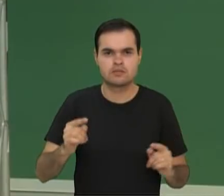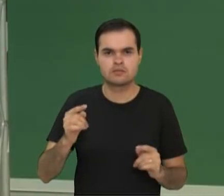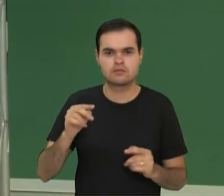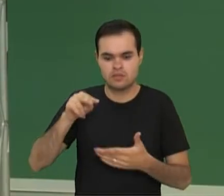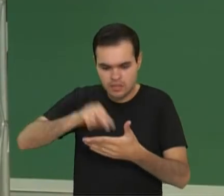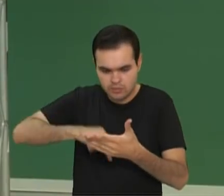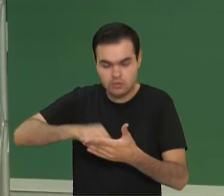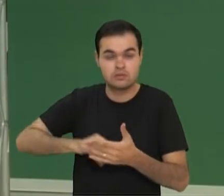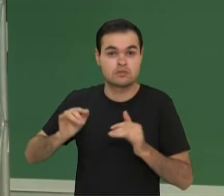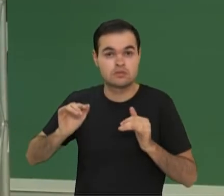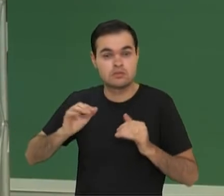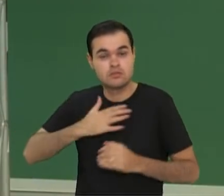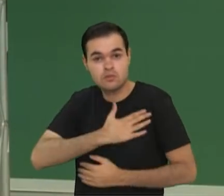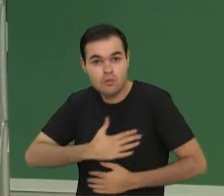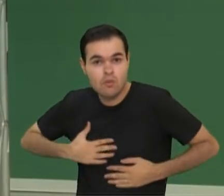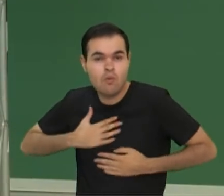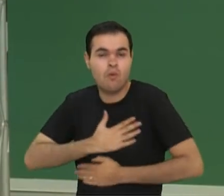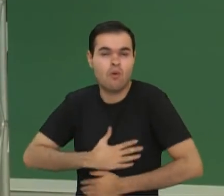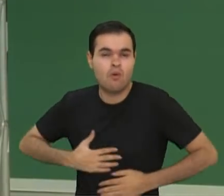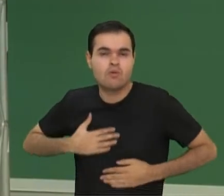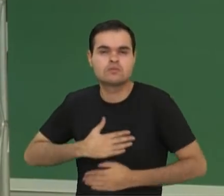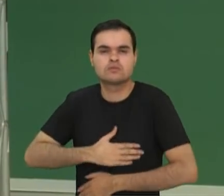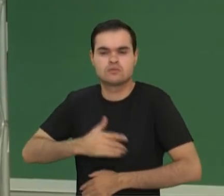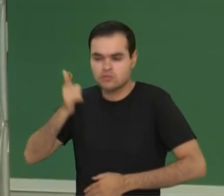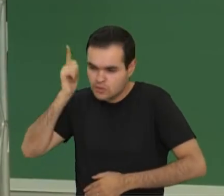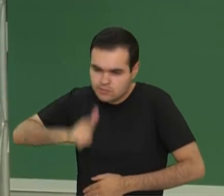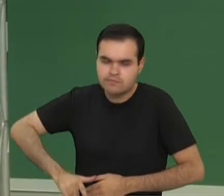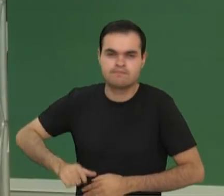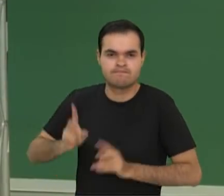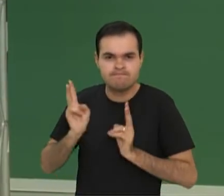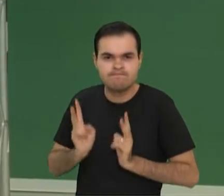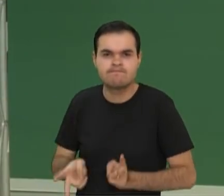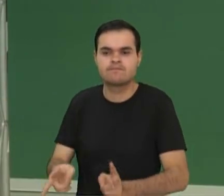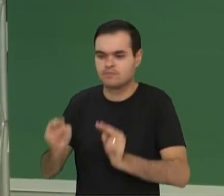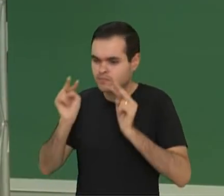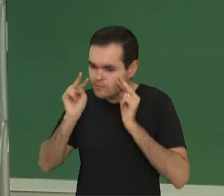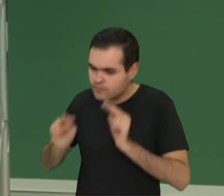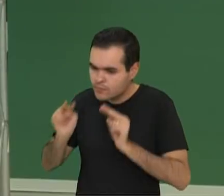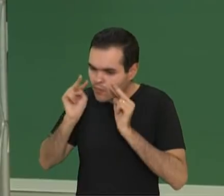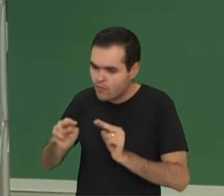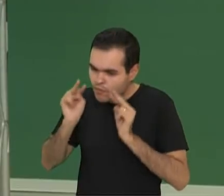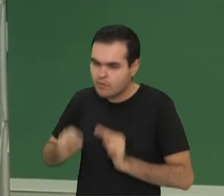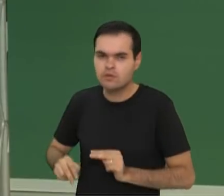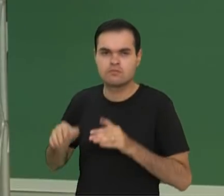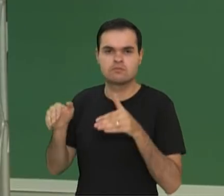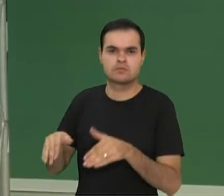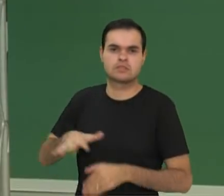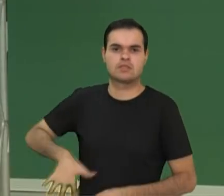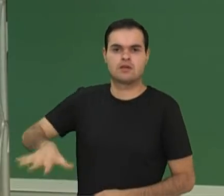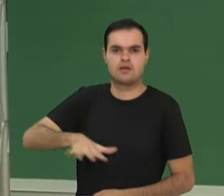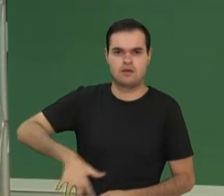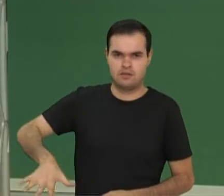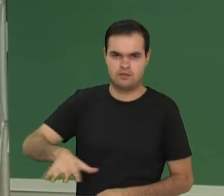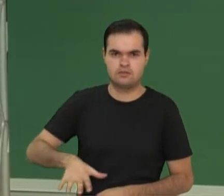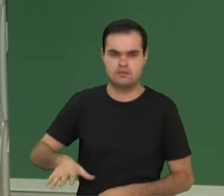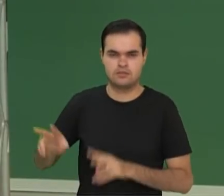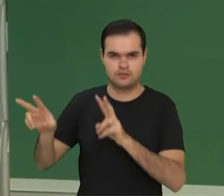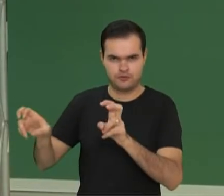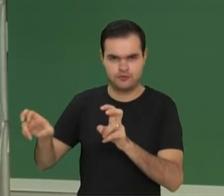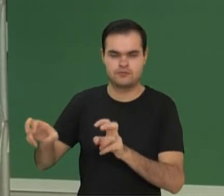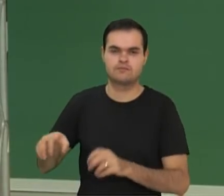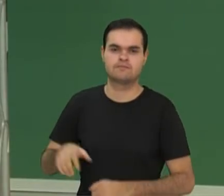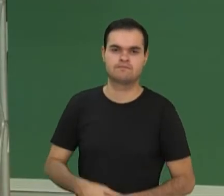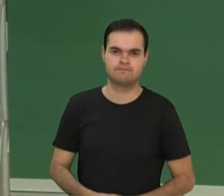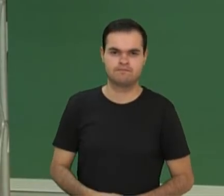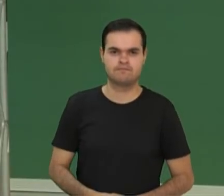que mais vai ter acessos, que sempre vai estar vendo esse tipo de artigo, vai ser aquele que gosta daquele assunto,